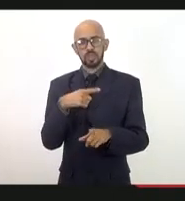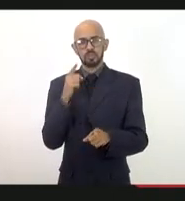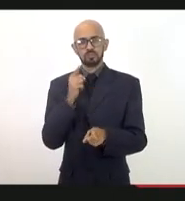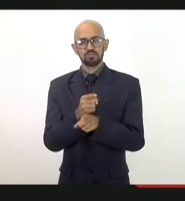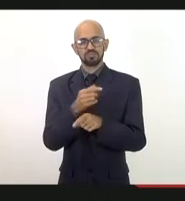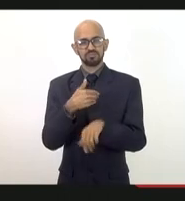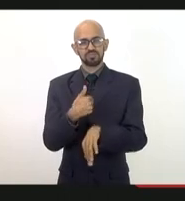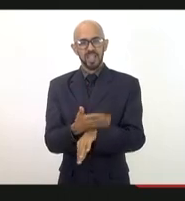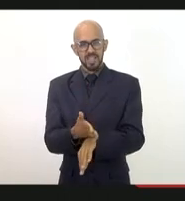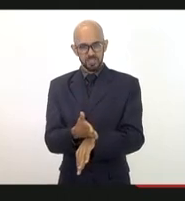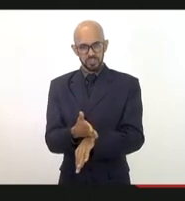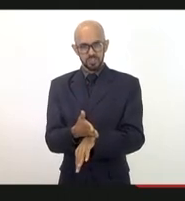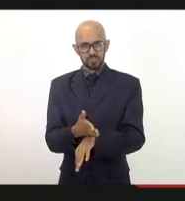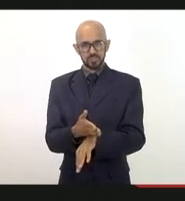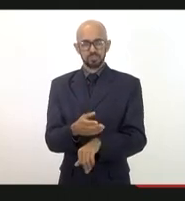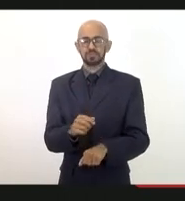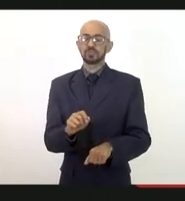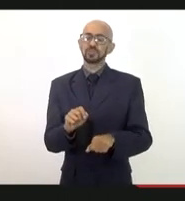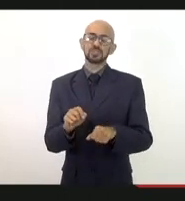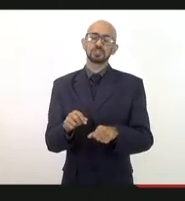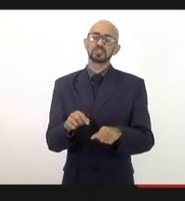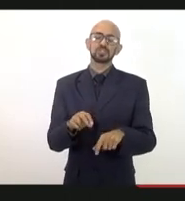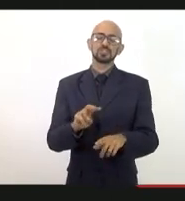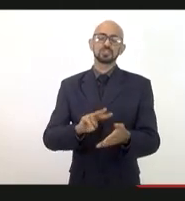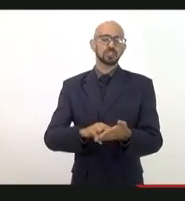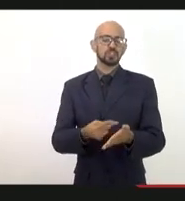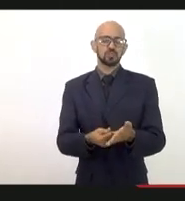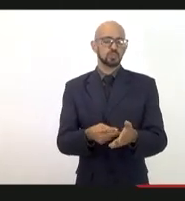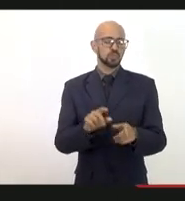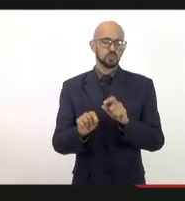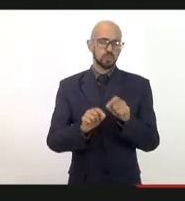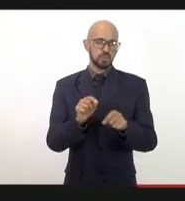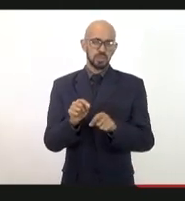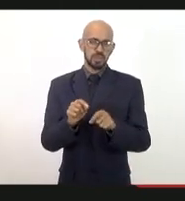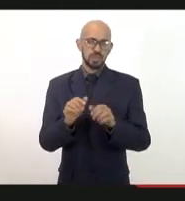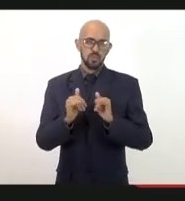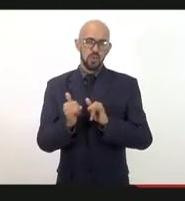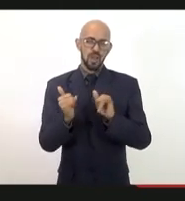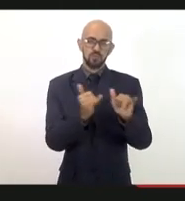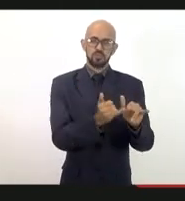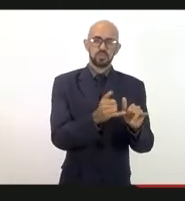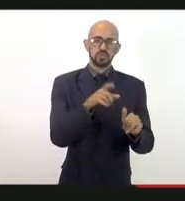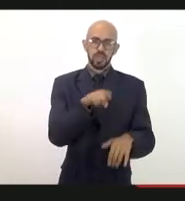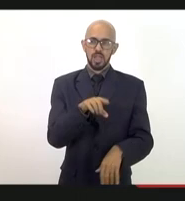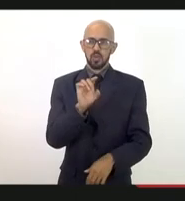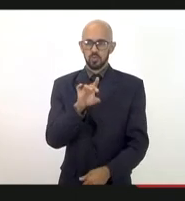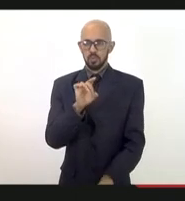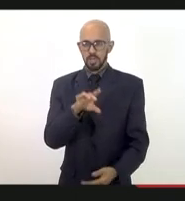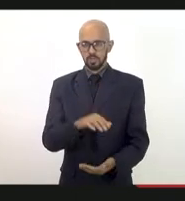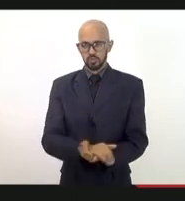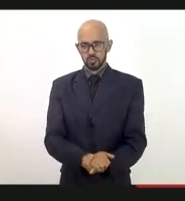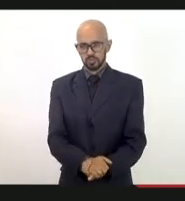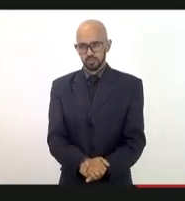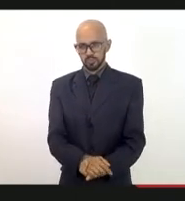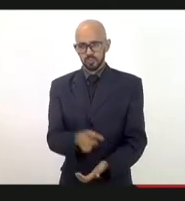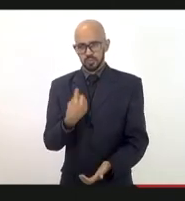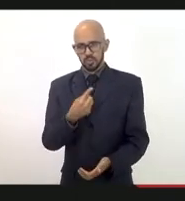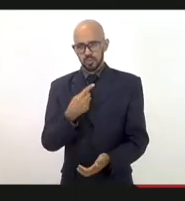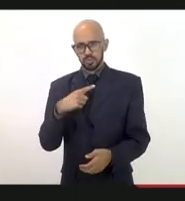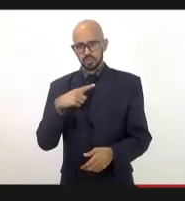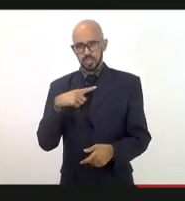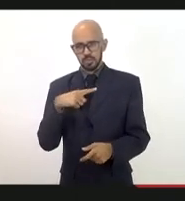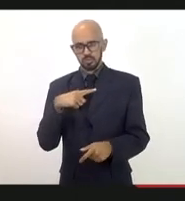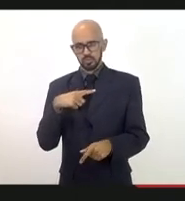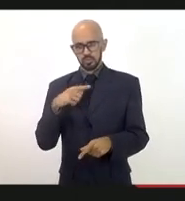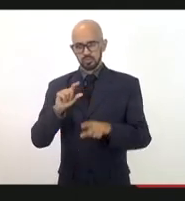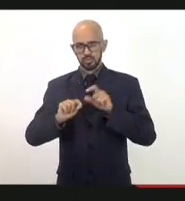a partir do momento que tem o diagnóstico, a notificação, acho que é uma coisa quase automática. A gente tem,